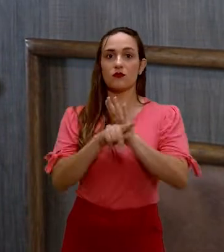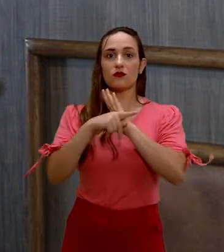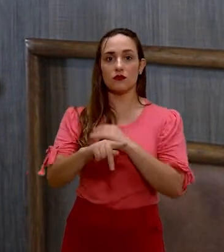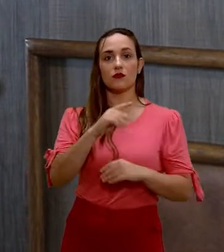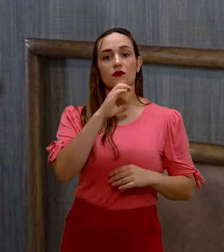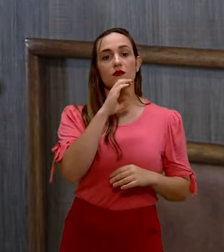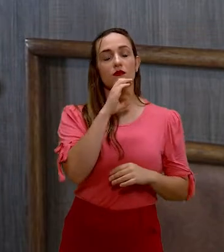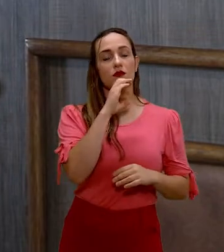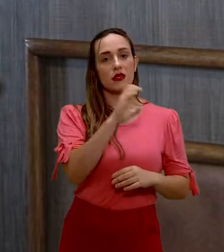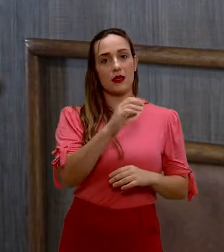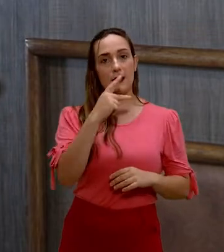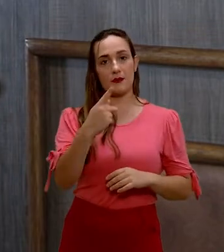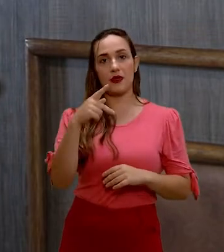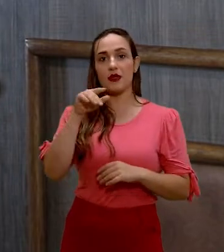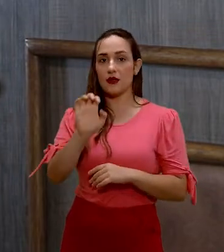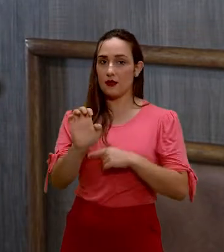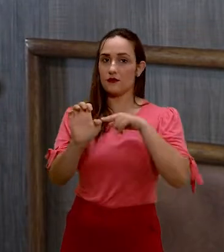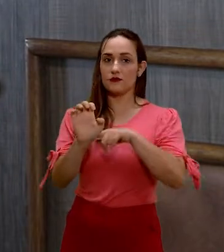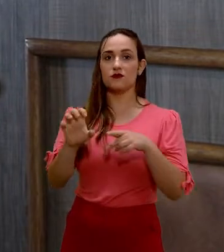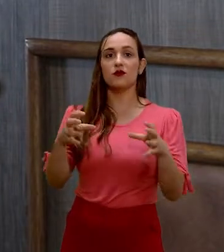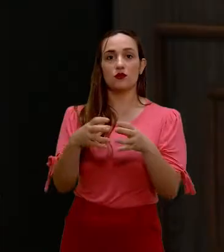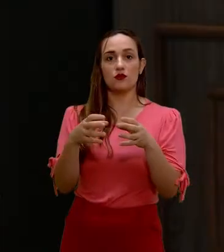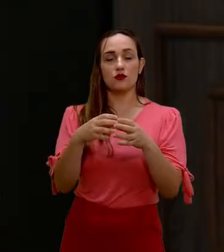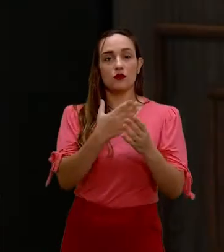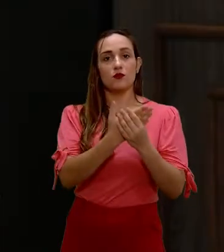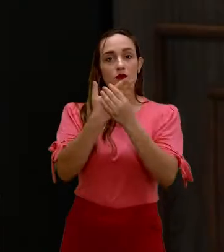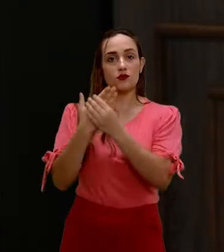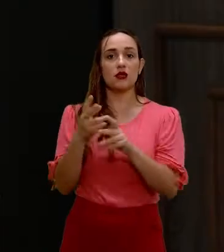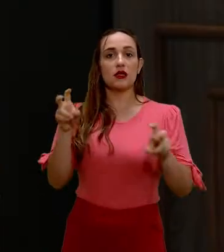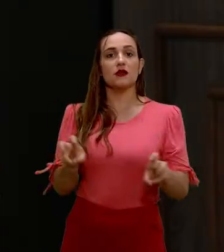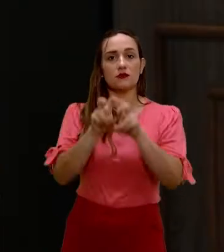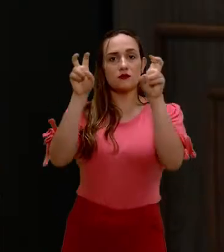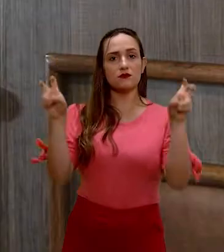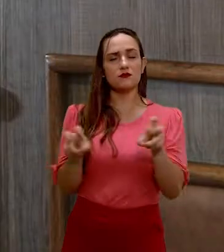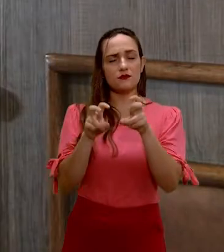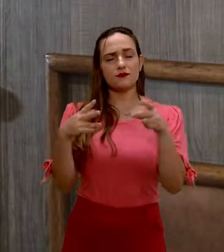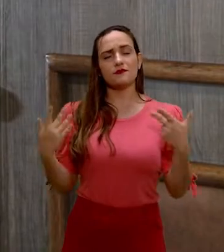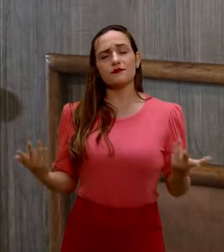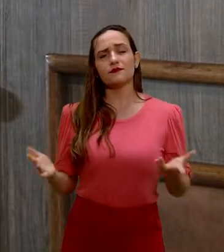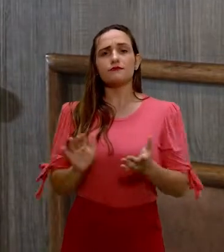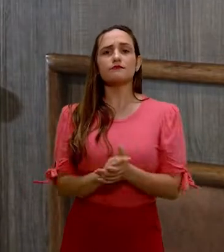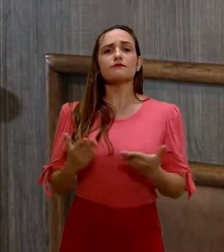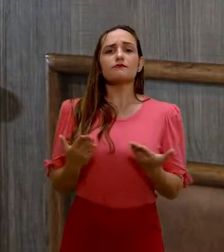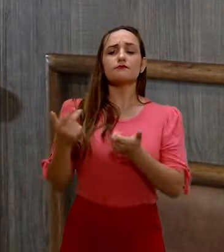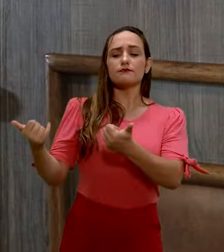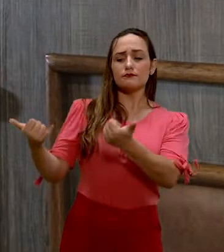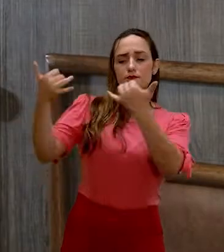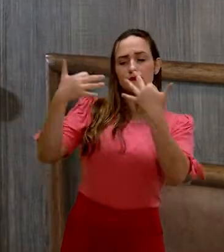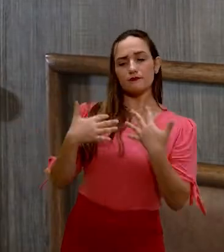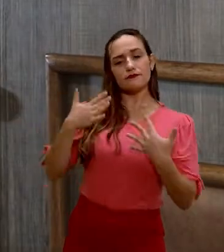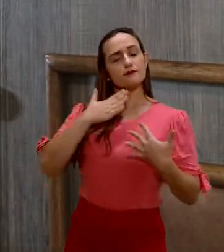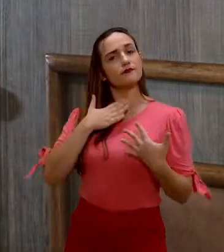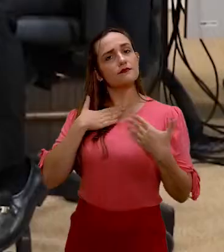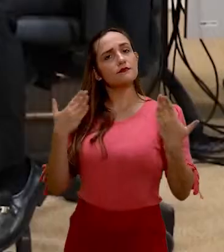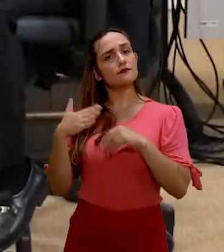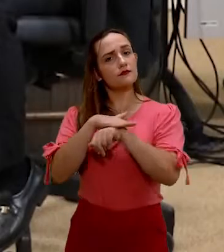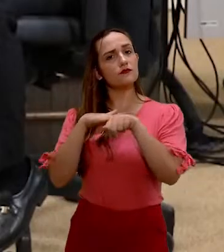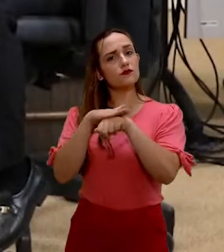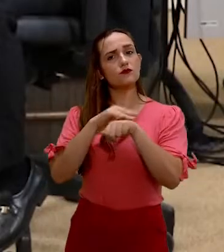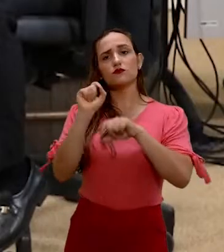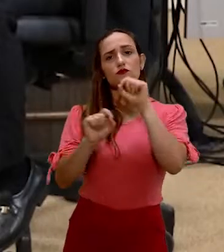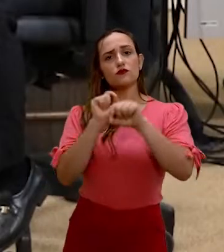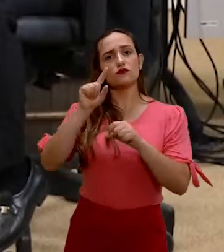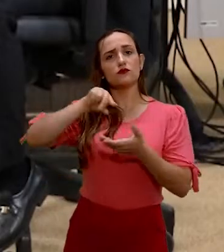de Processamento Eletrônico, a CPE. Doutor, explica para a gente começar esse papo, o que